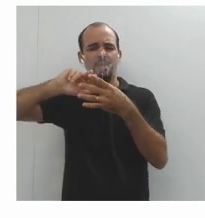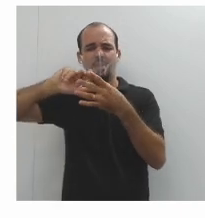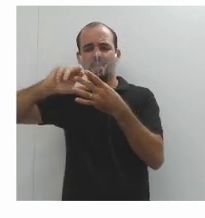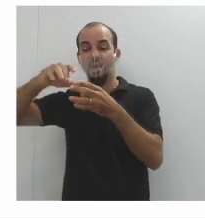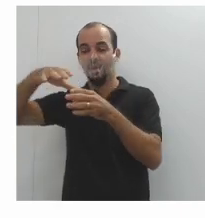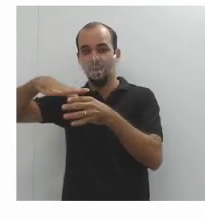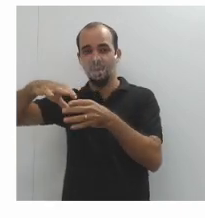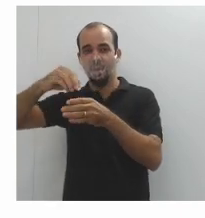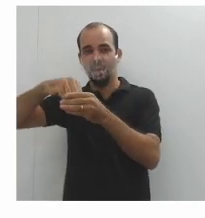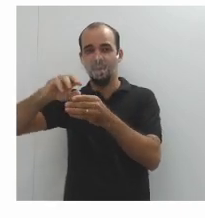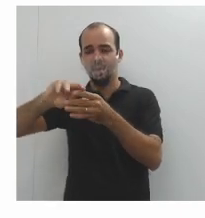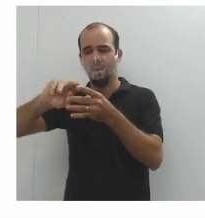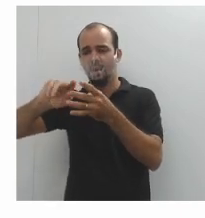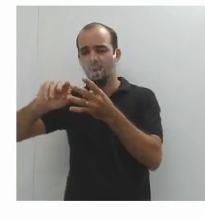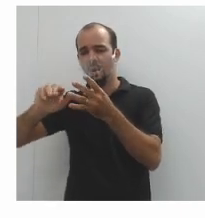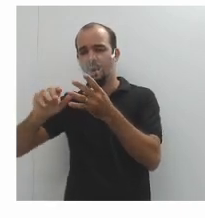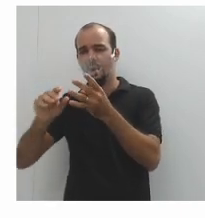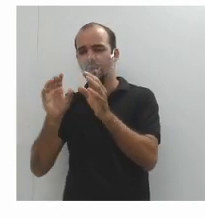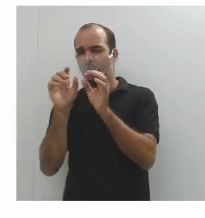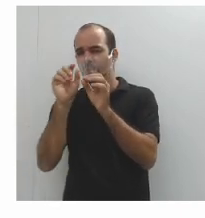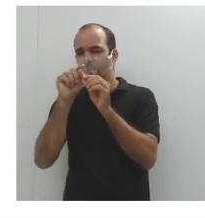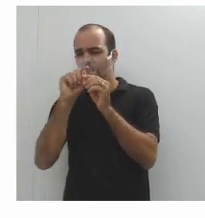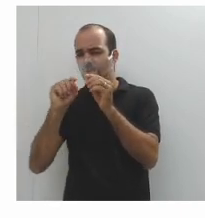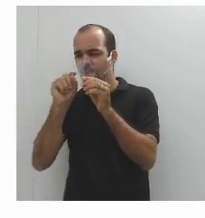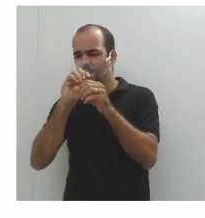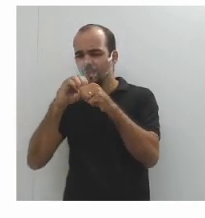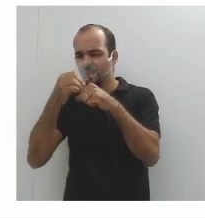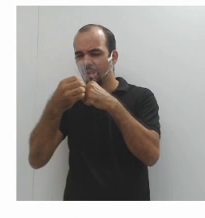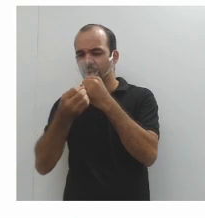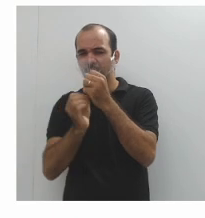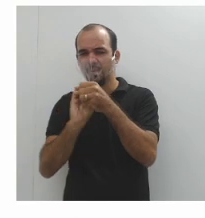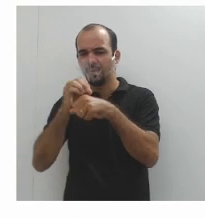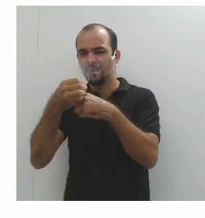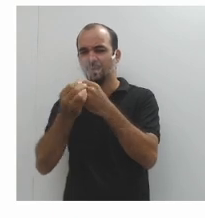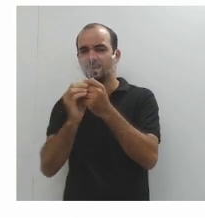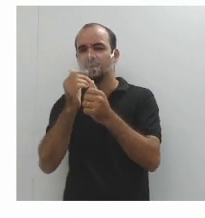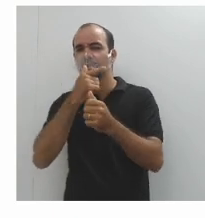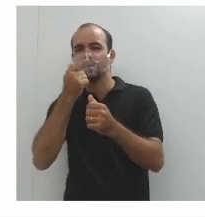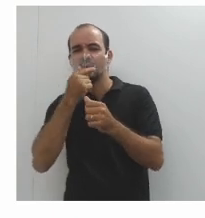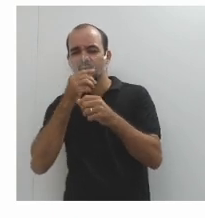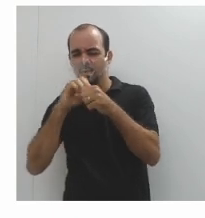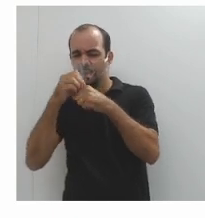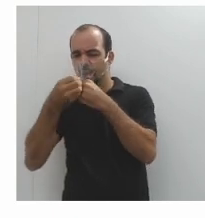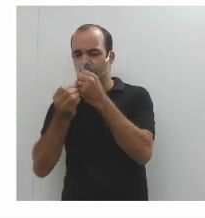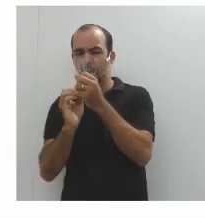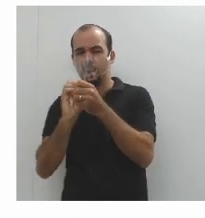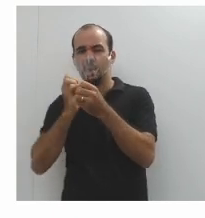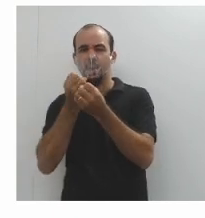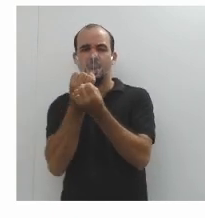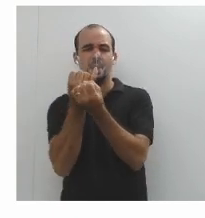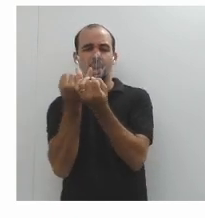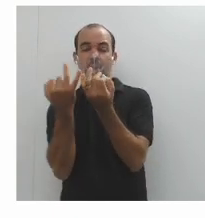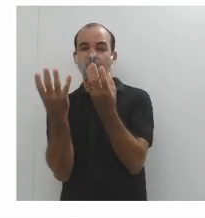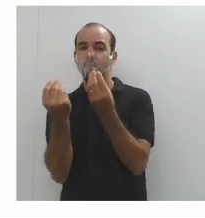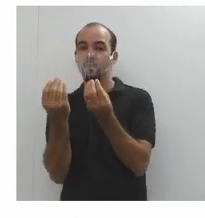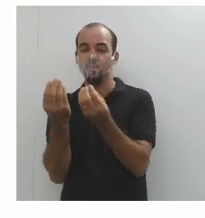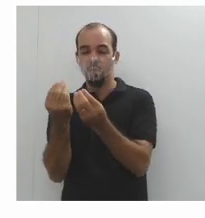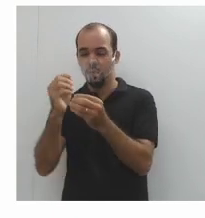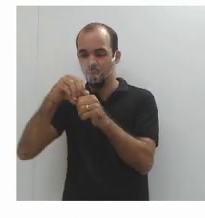diversas pequenas moléculas de glicose, tá? Entretanto,